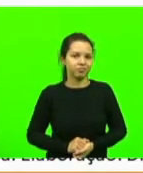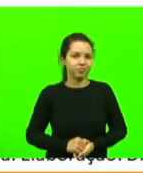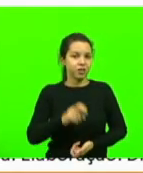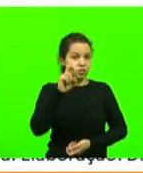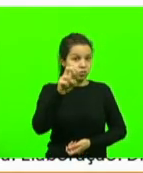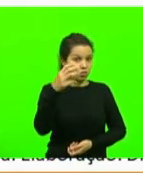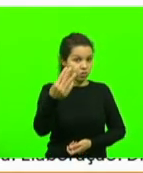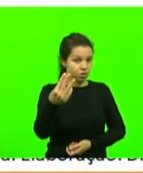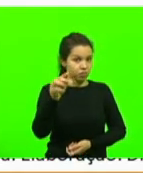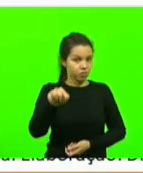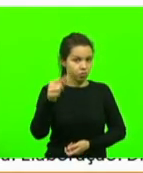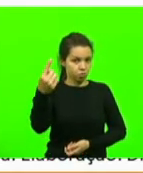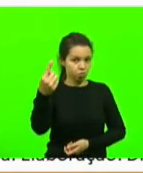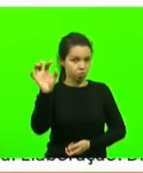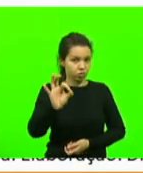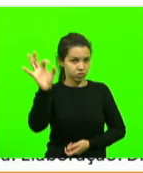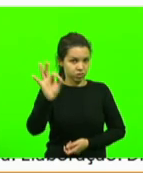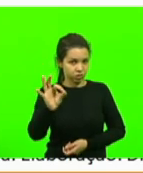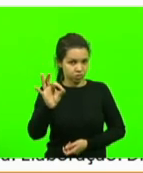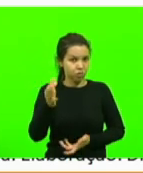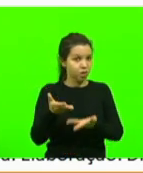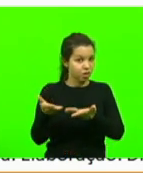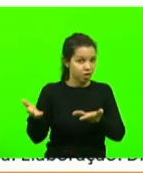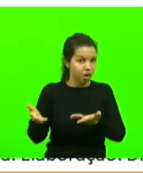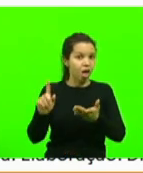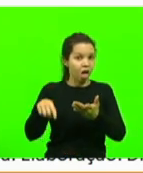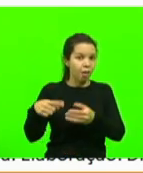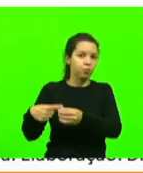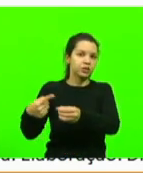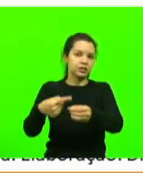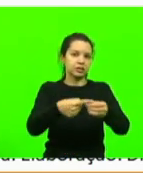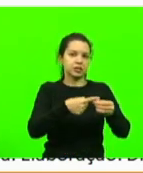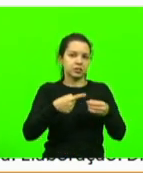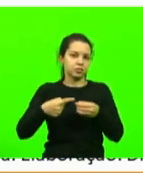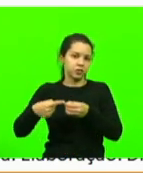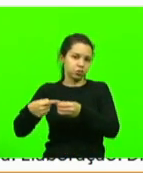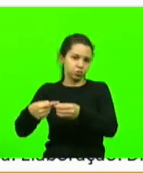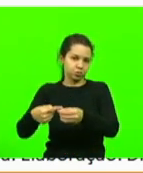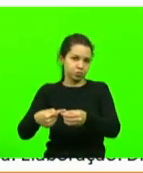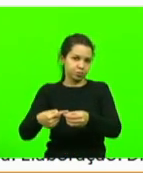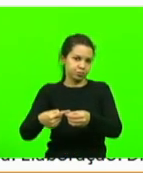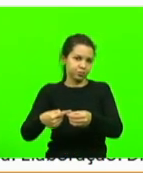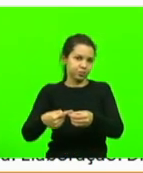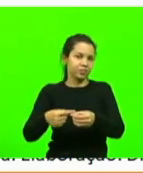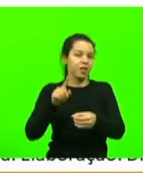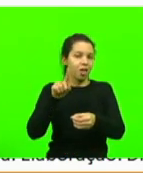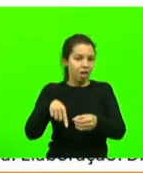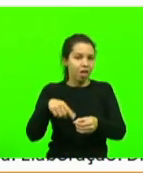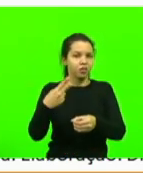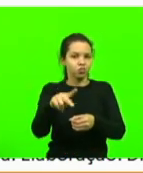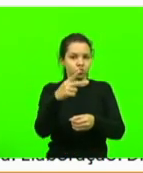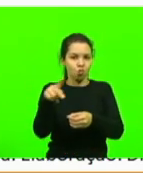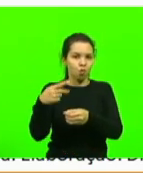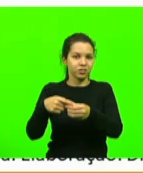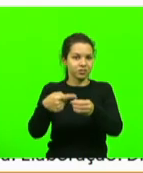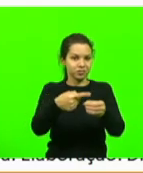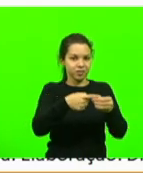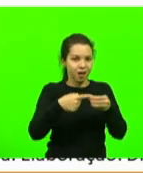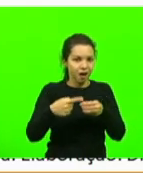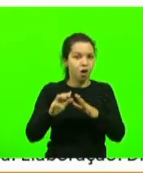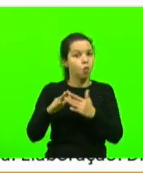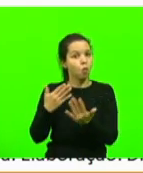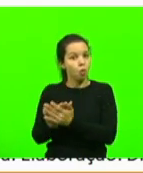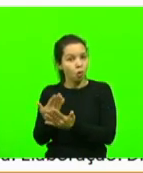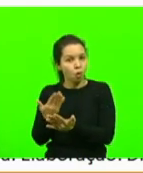53,1 por cento dos servidores públicos estão nos municípios estão nas nossas cidades são as